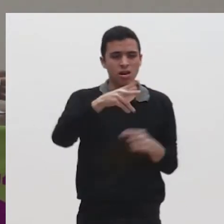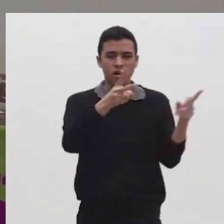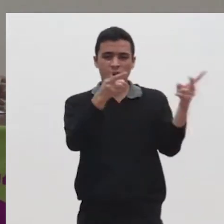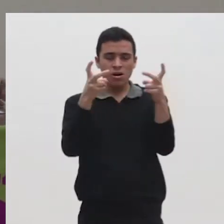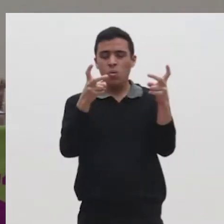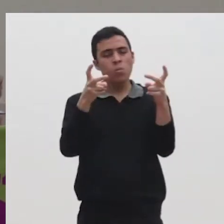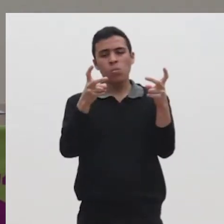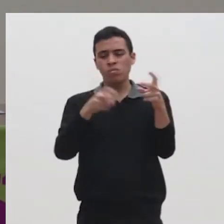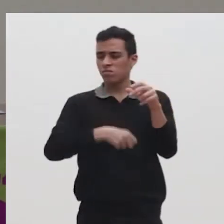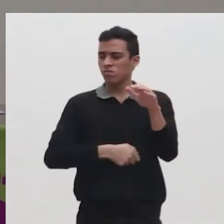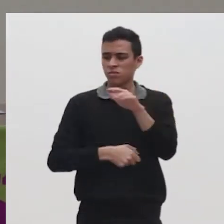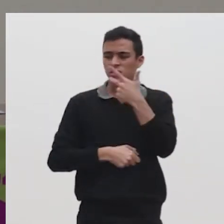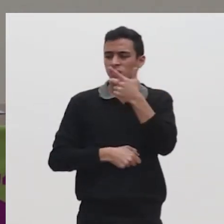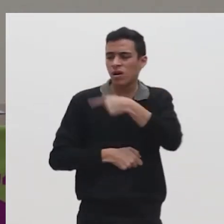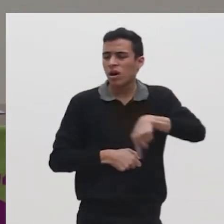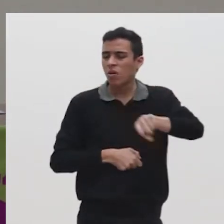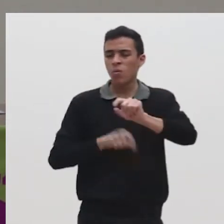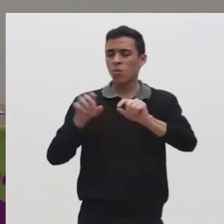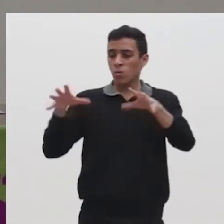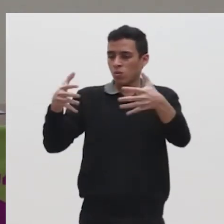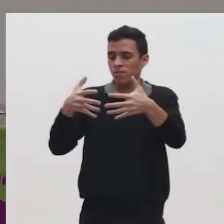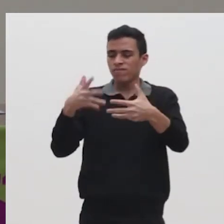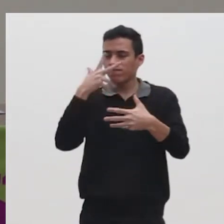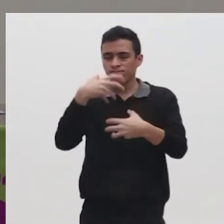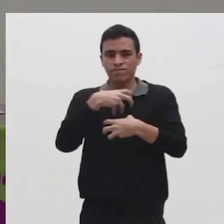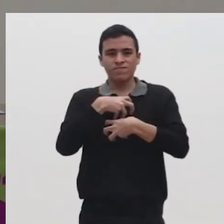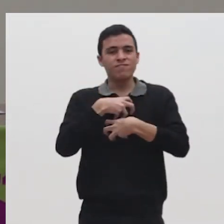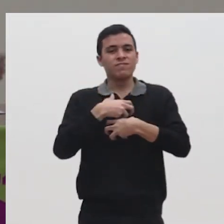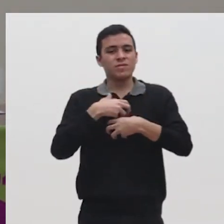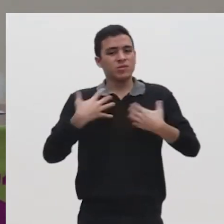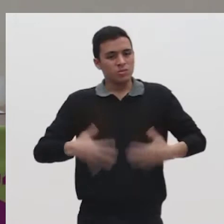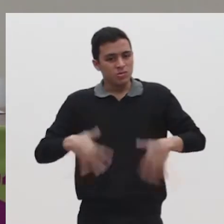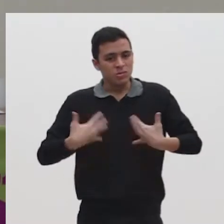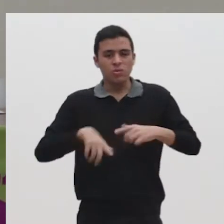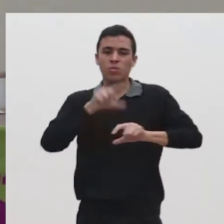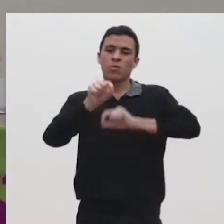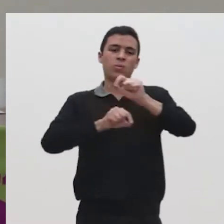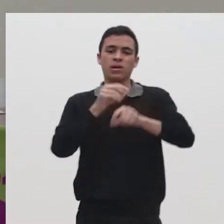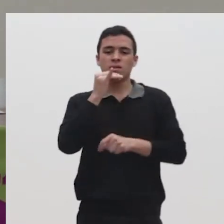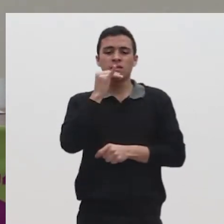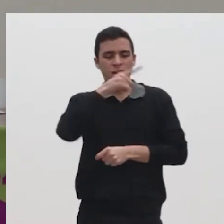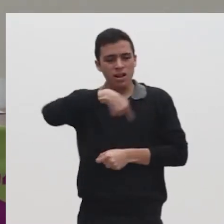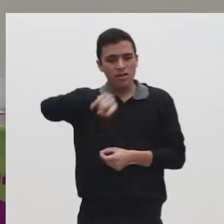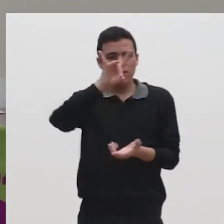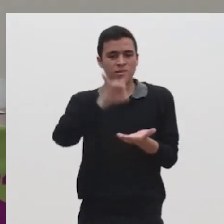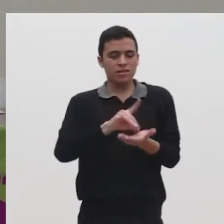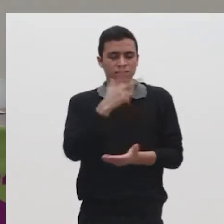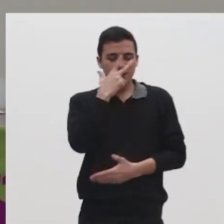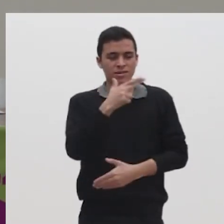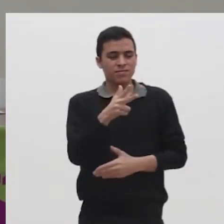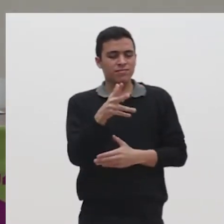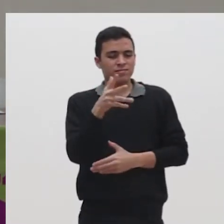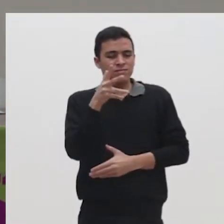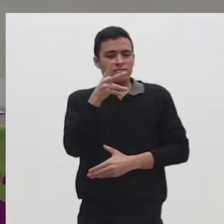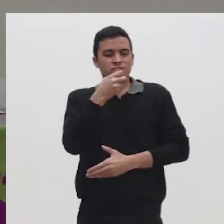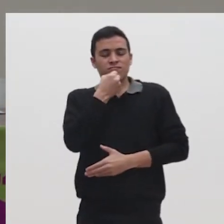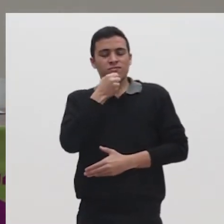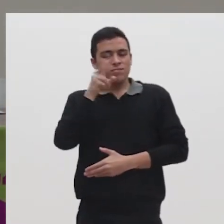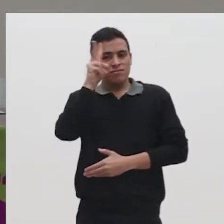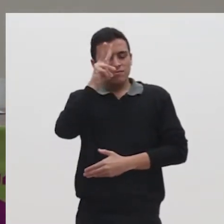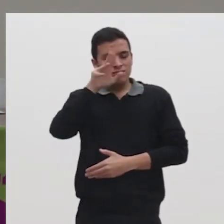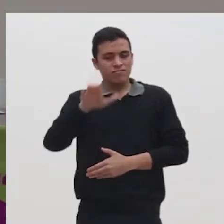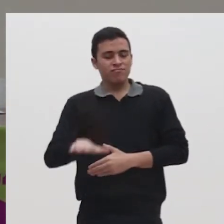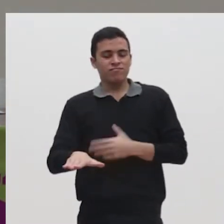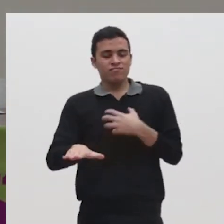tenho dito nos colegiados o quanto isso mexe um tanto comigo, porque aqui, na verdade, eu tenho um cheiro de infância. Eu morava